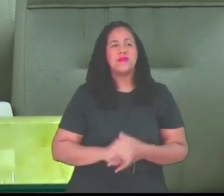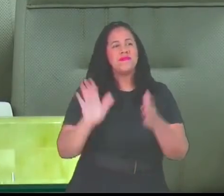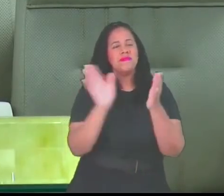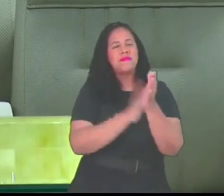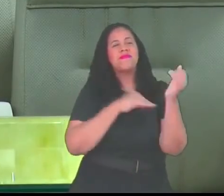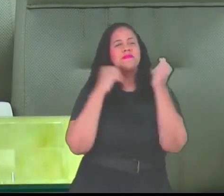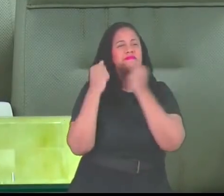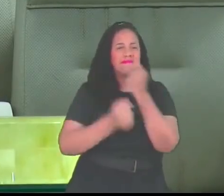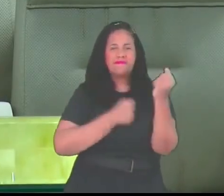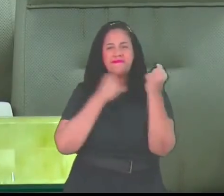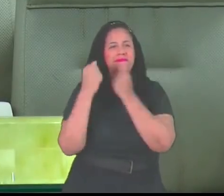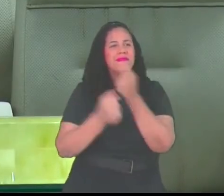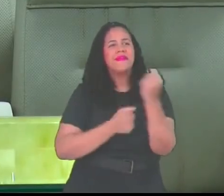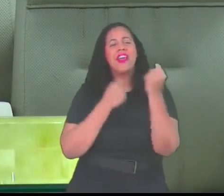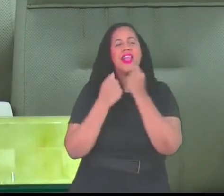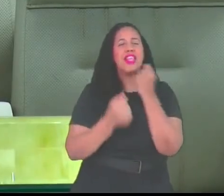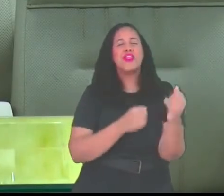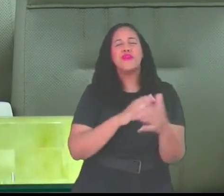Aleluia!